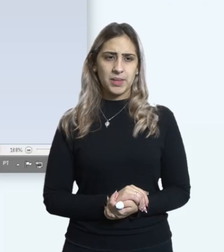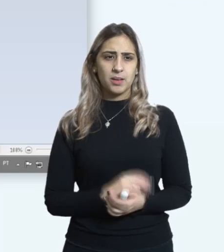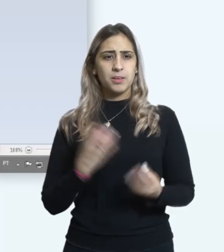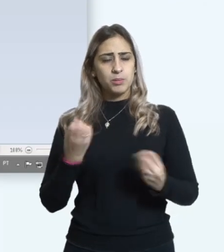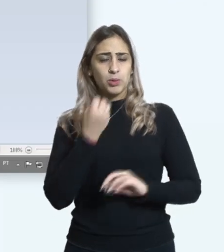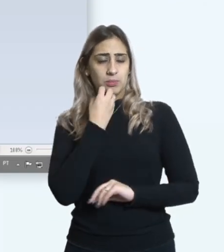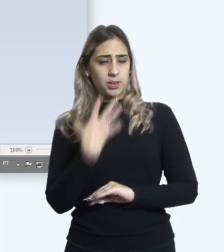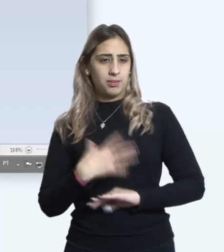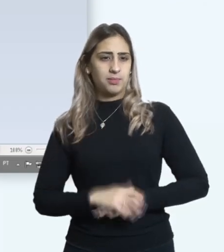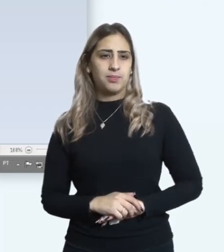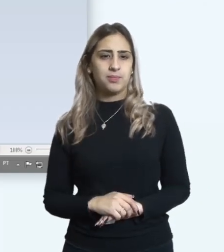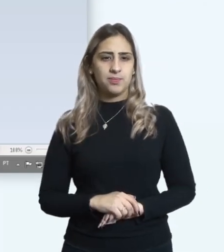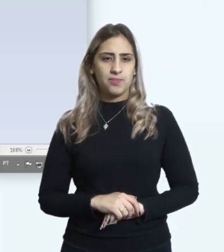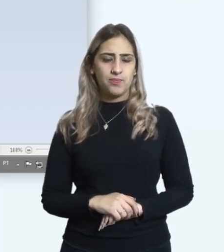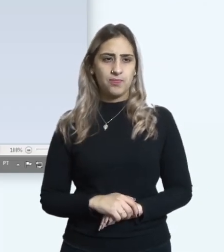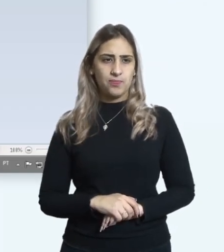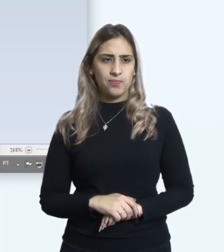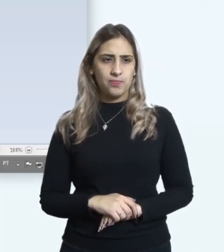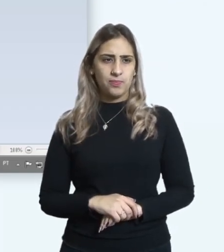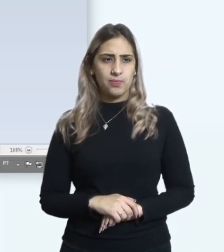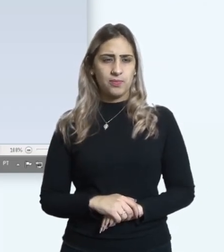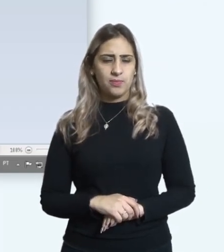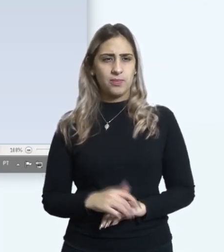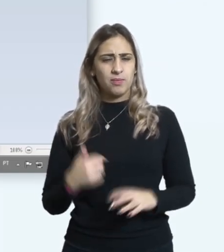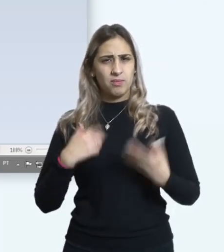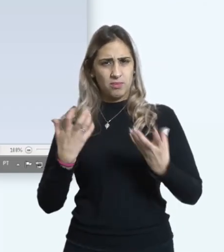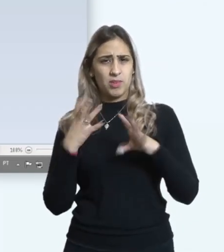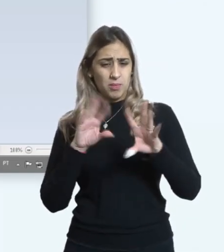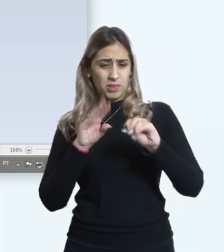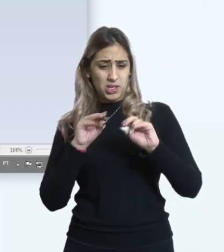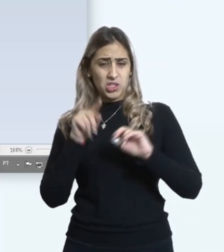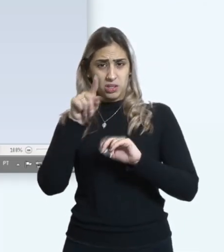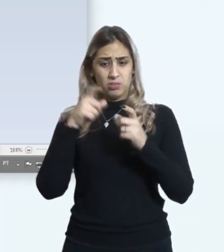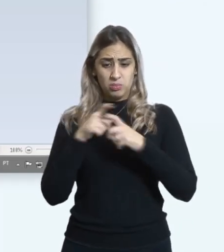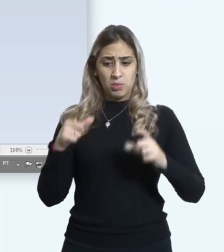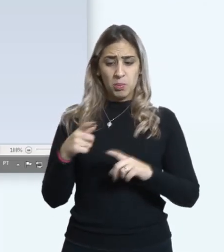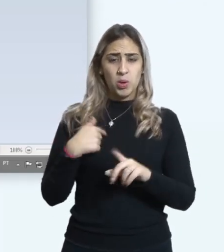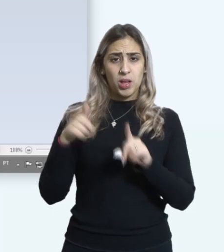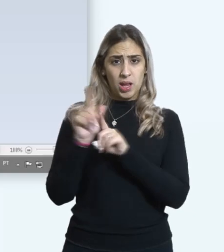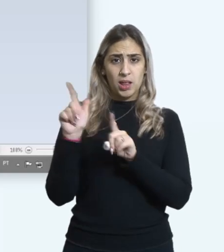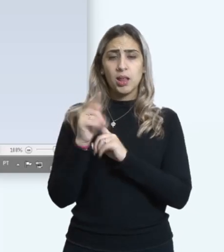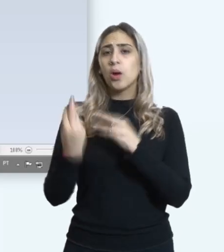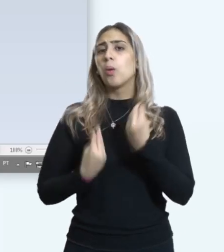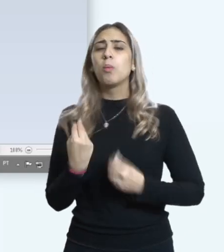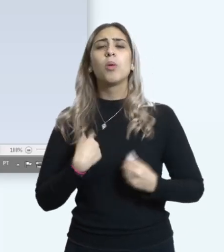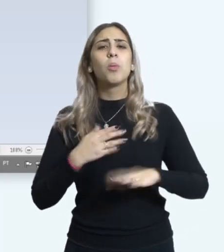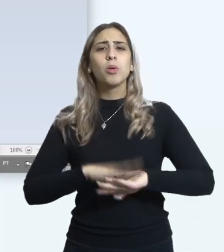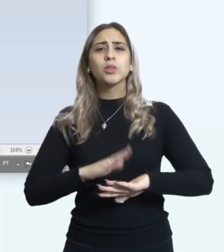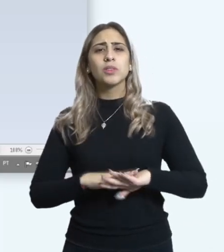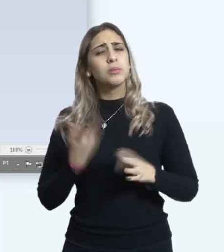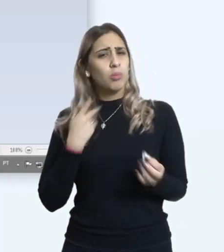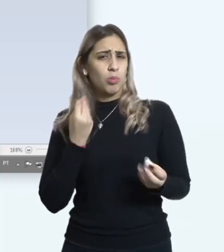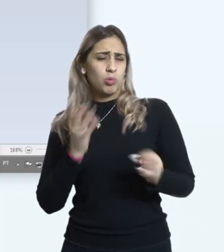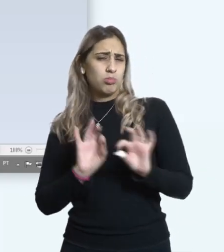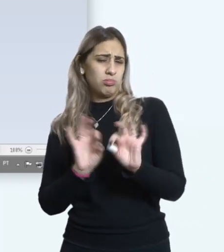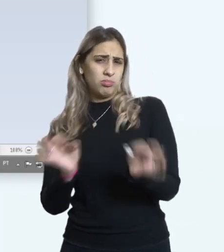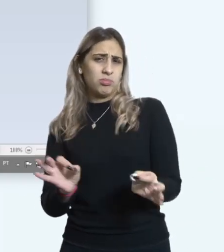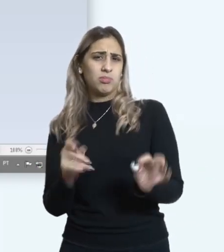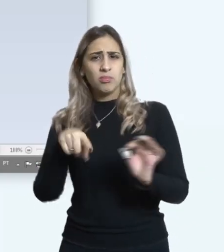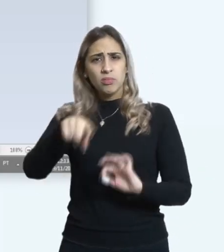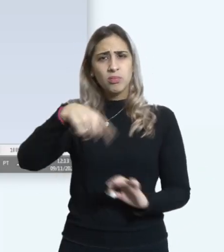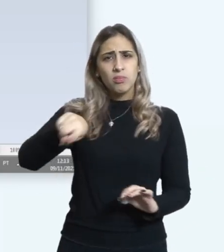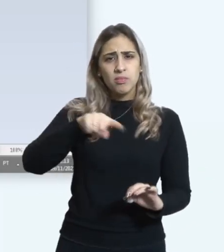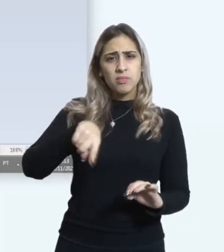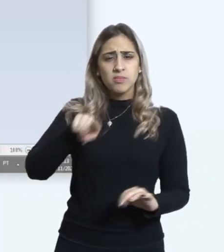Muito bem. Se eu quiser mexer no tamanho das letras, como eu posso fazer? Muito simples.